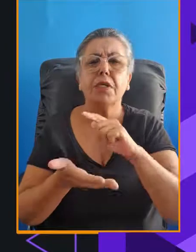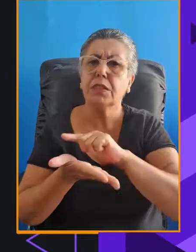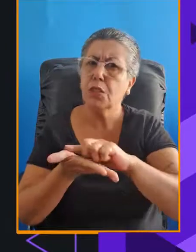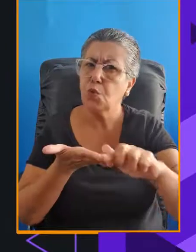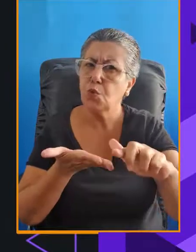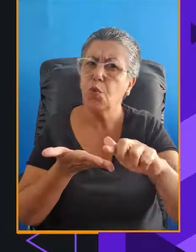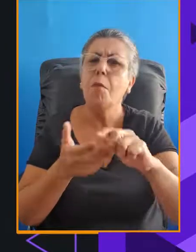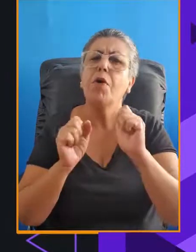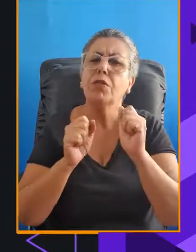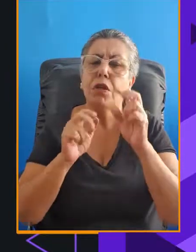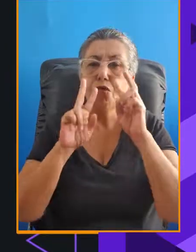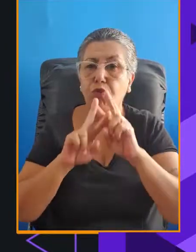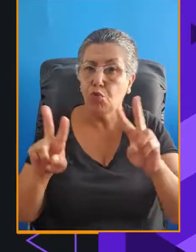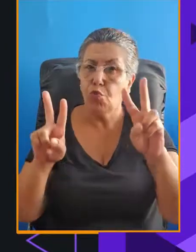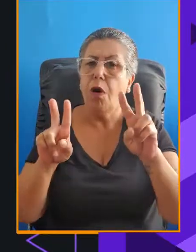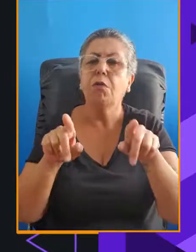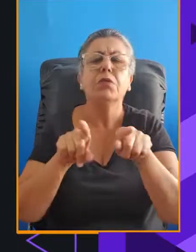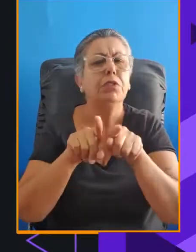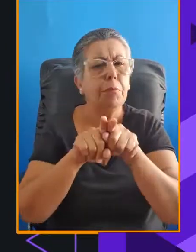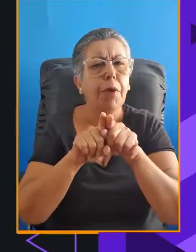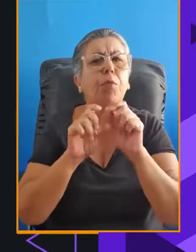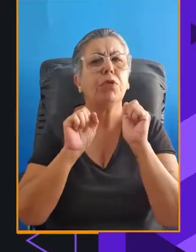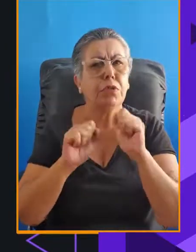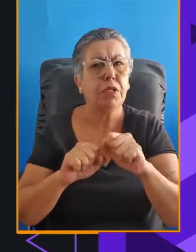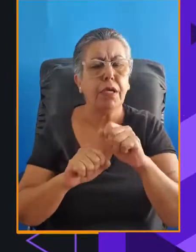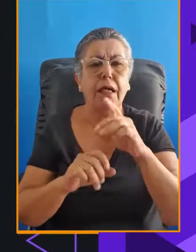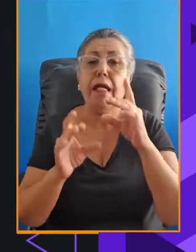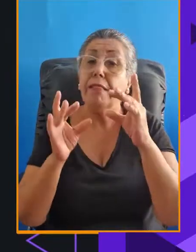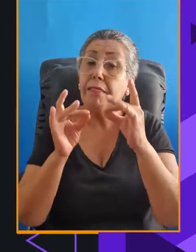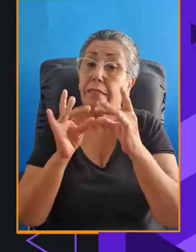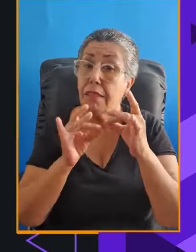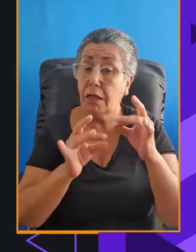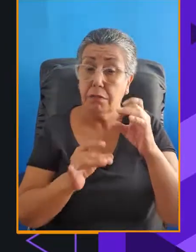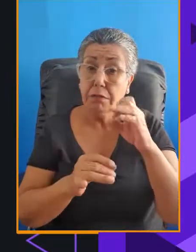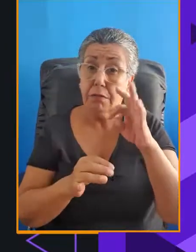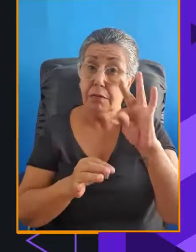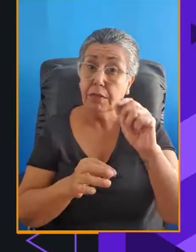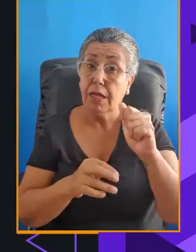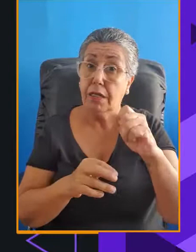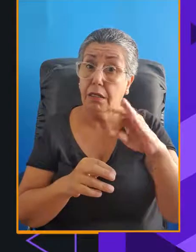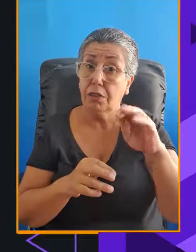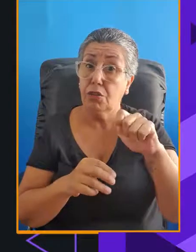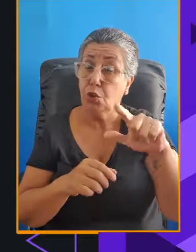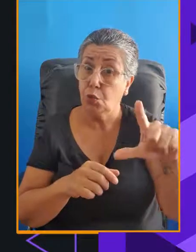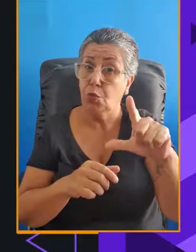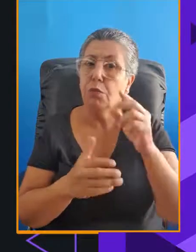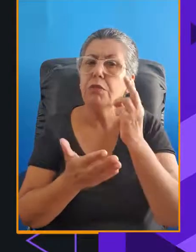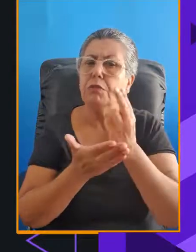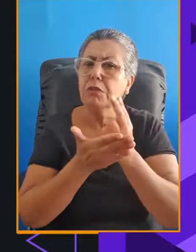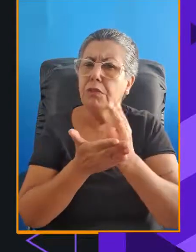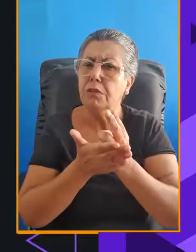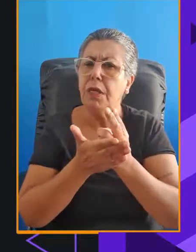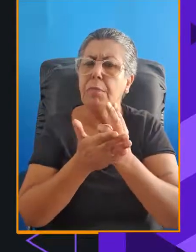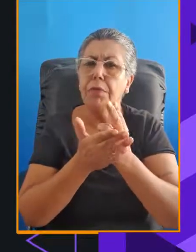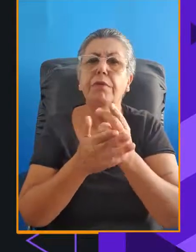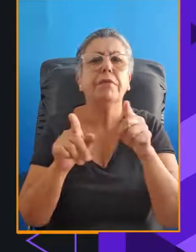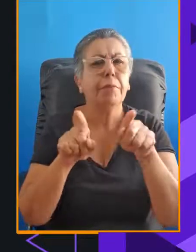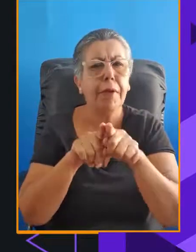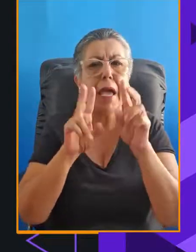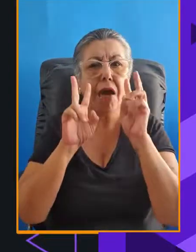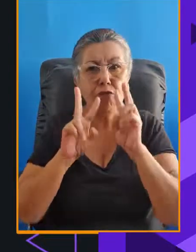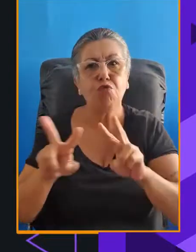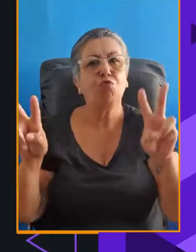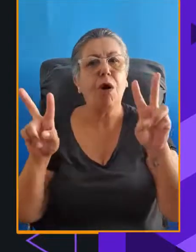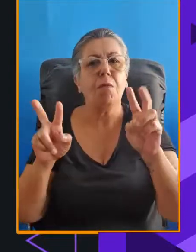elas podem ser visuais e podem ser táteis. E as táteis são sempre texturas